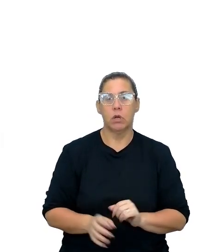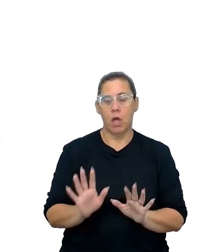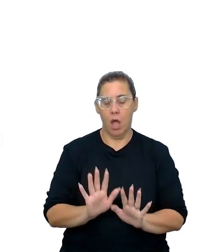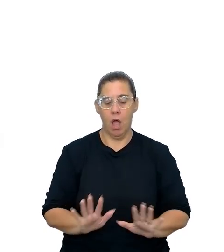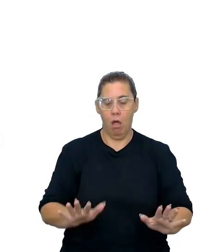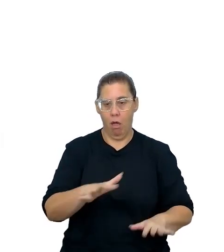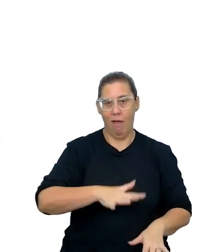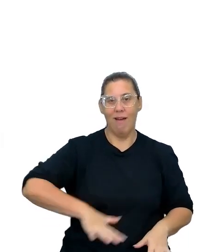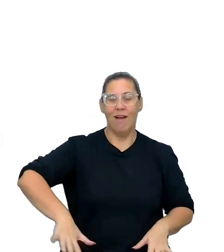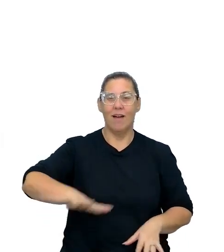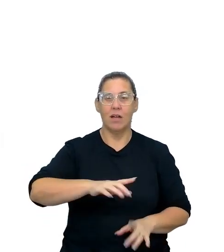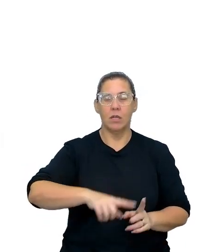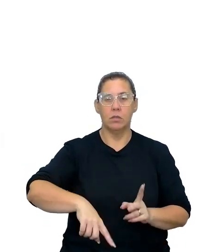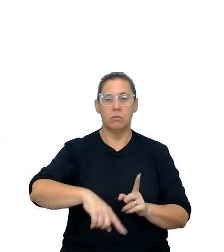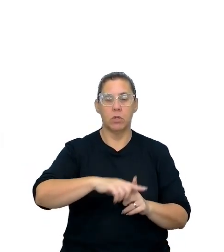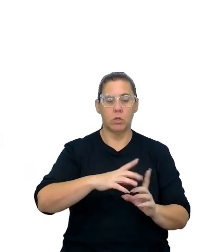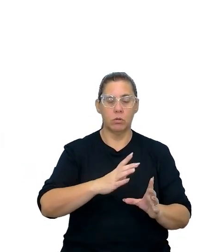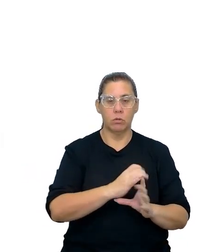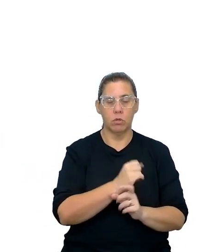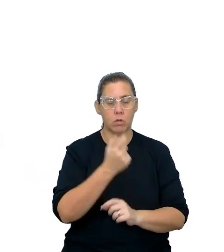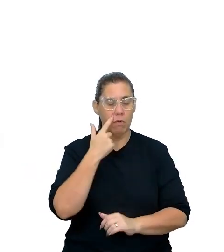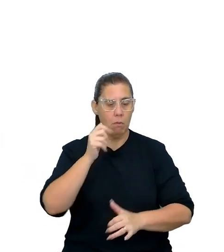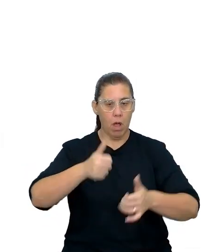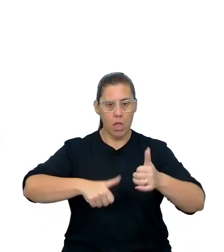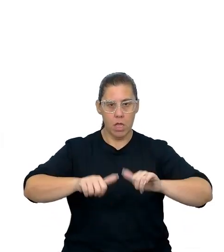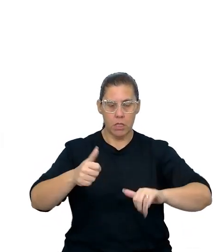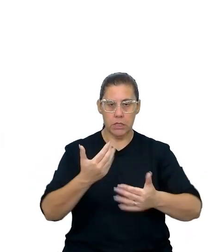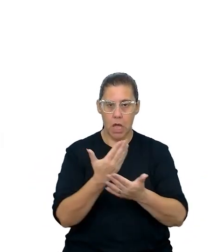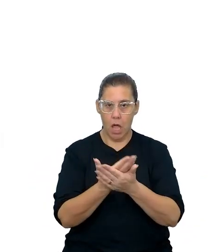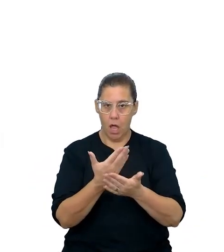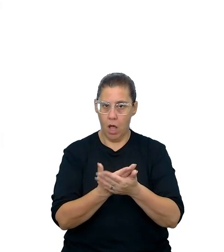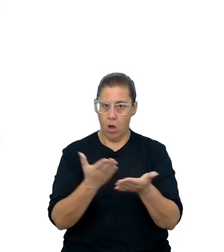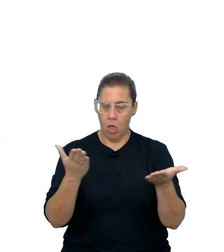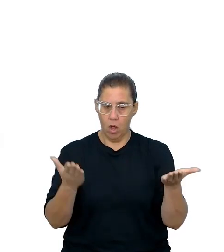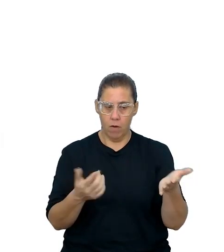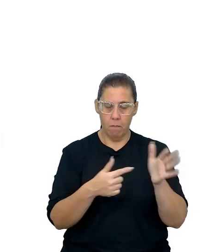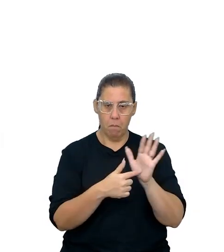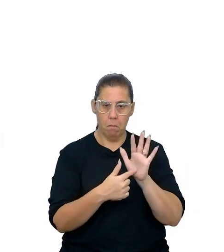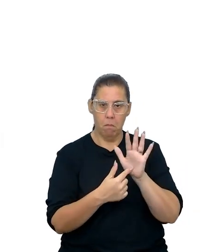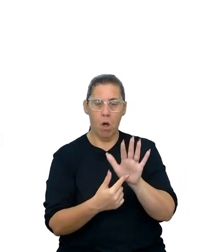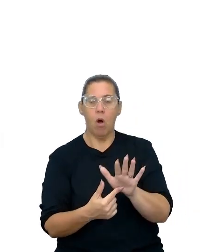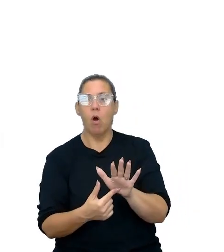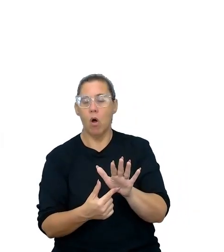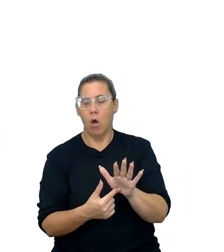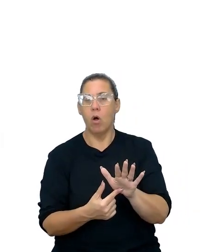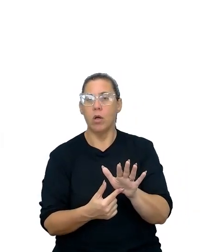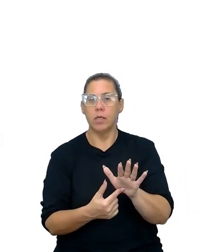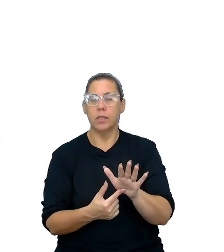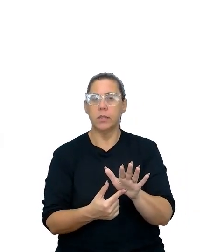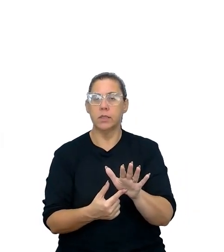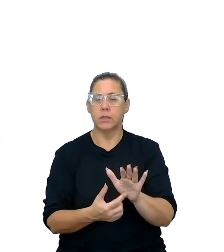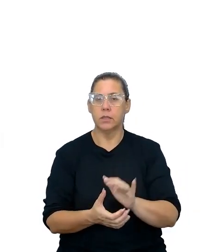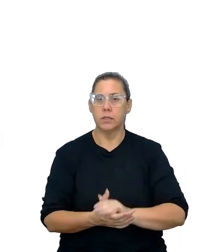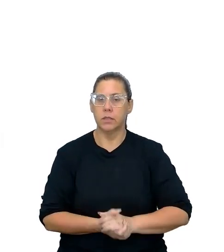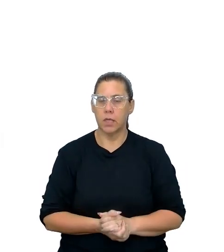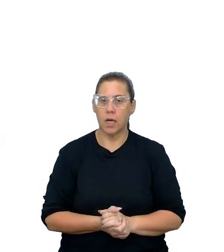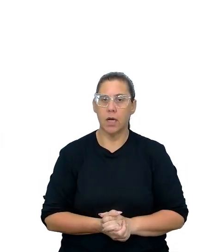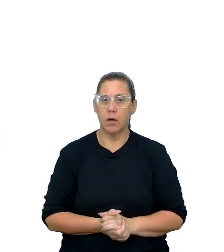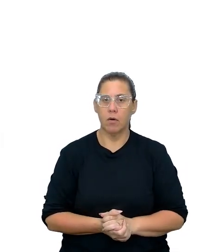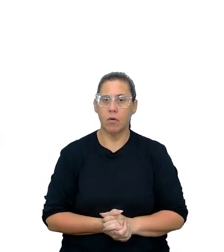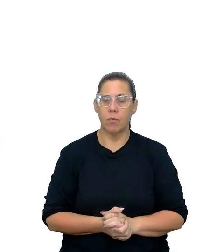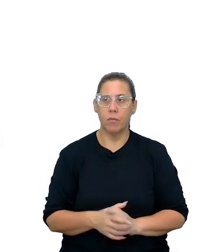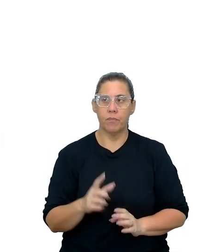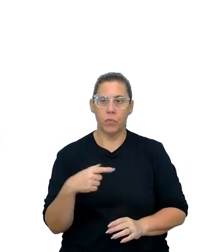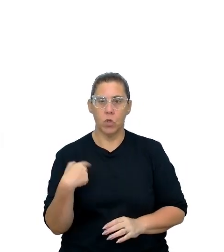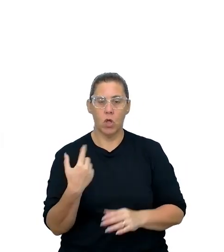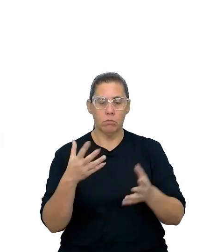aditivo, iremos analisar, então, essa aula aqui, que vai nos direcionar, né, vamos direcionar o